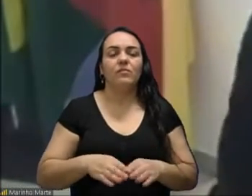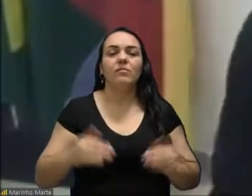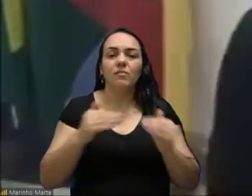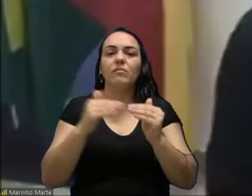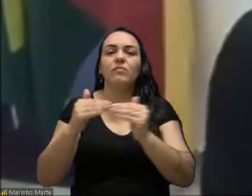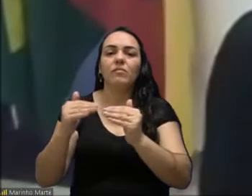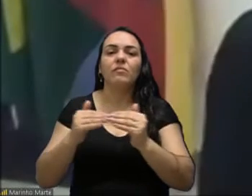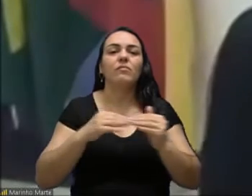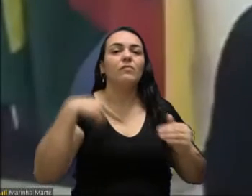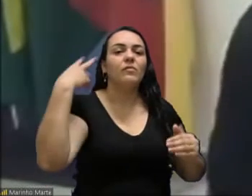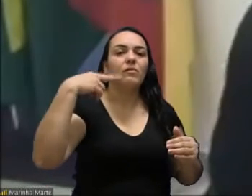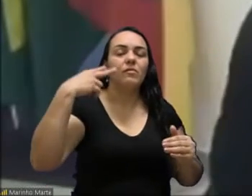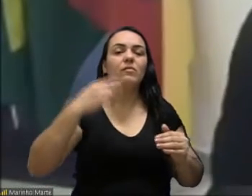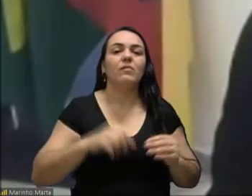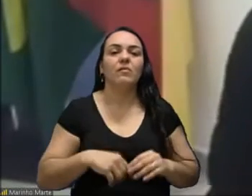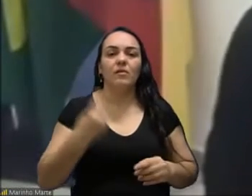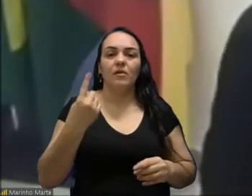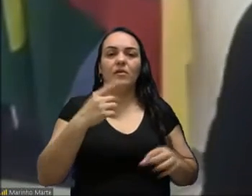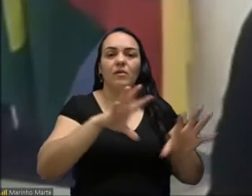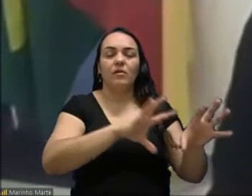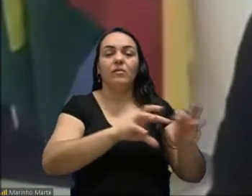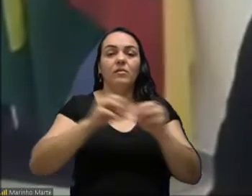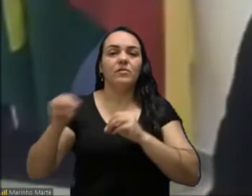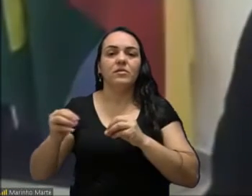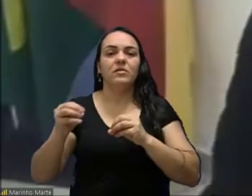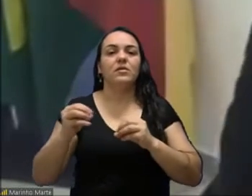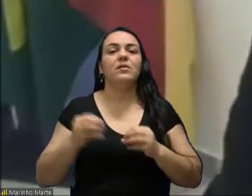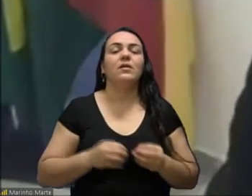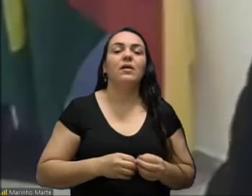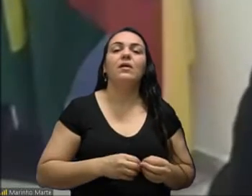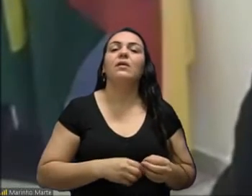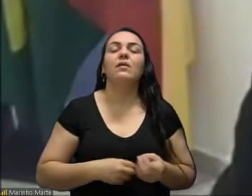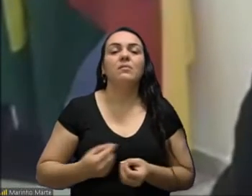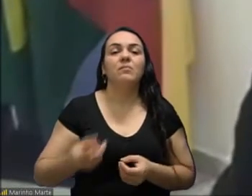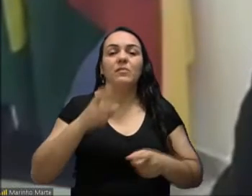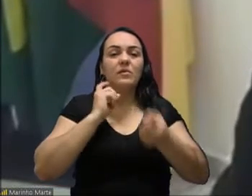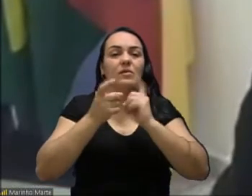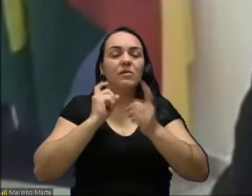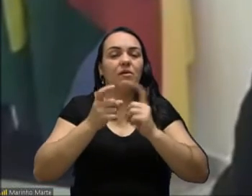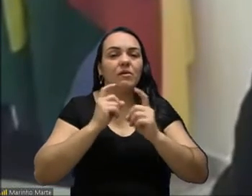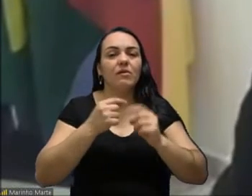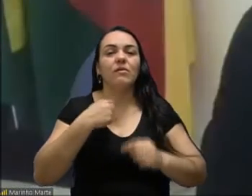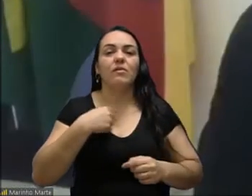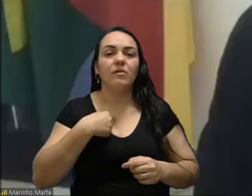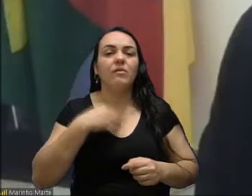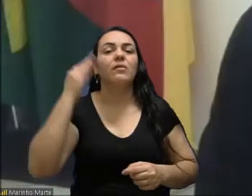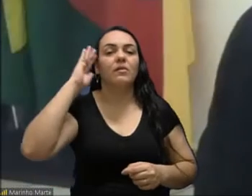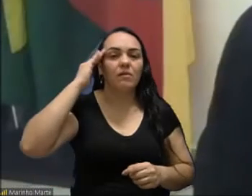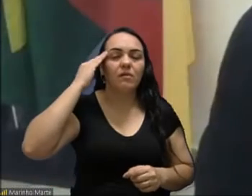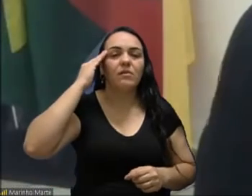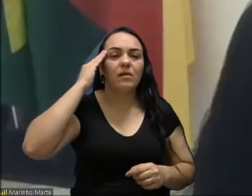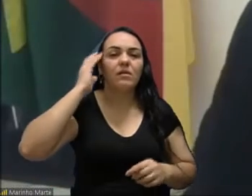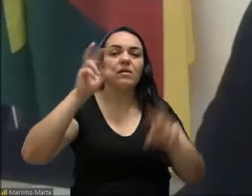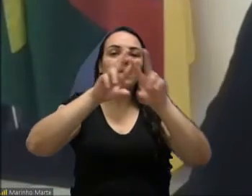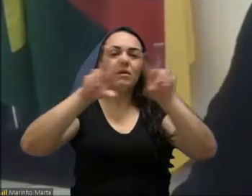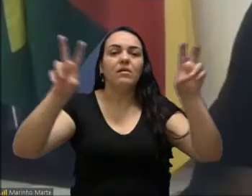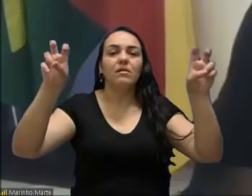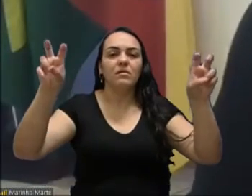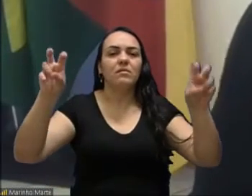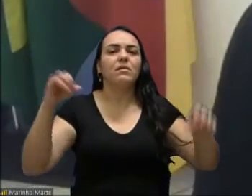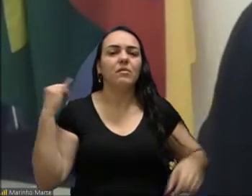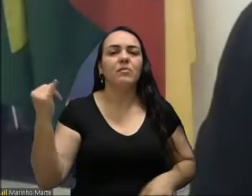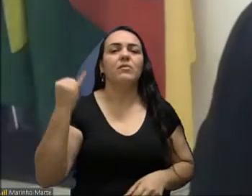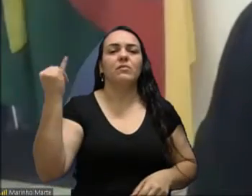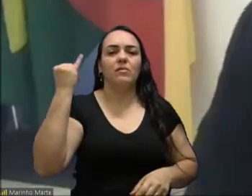concordassem com a retirada por algumas sessões desse projeto pois eu quero manter esta matéria e olha